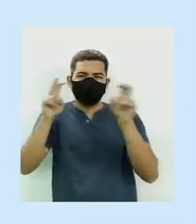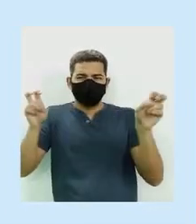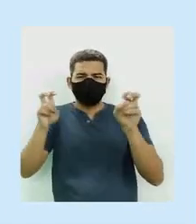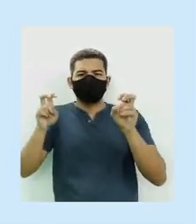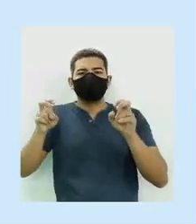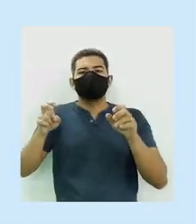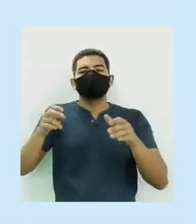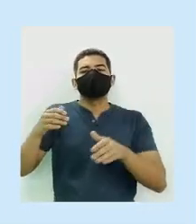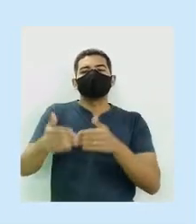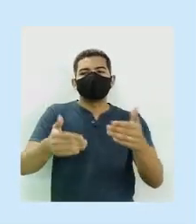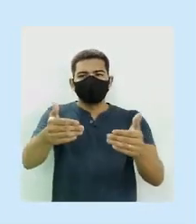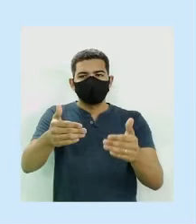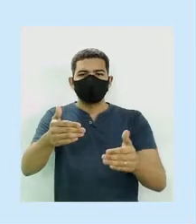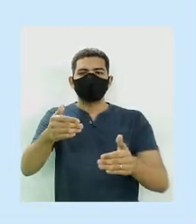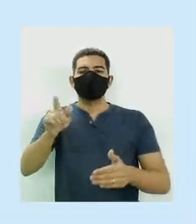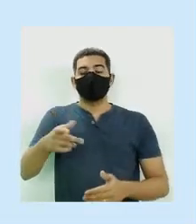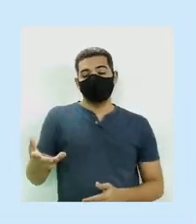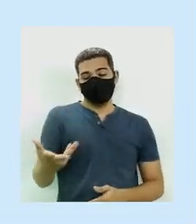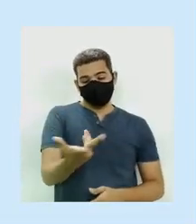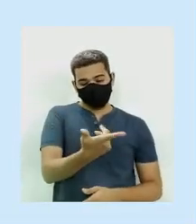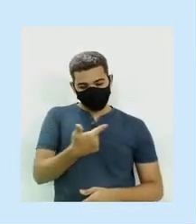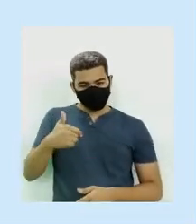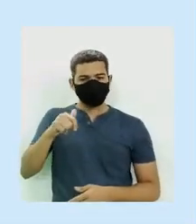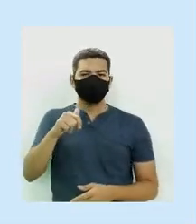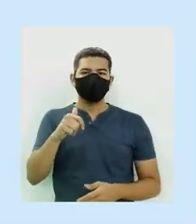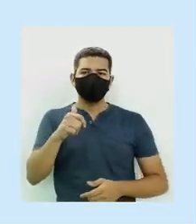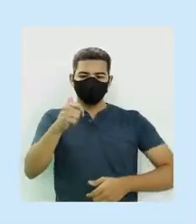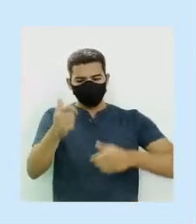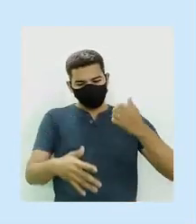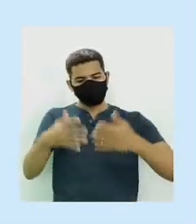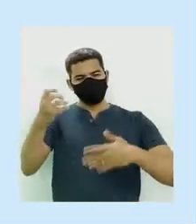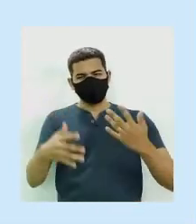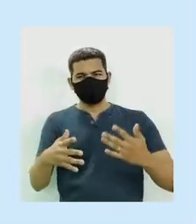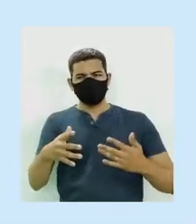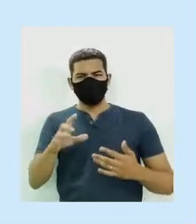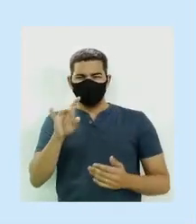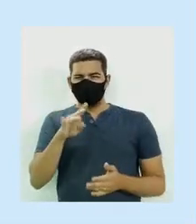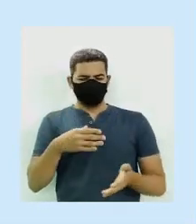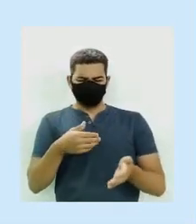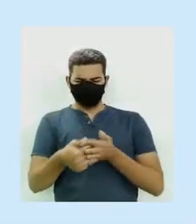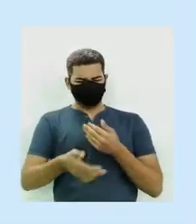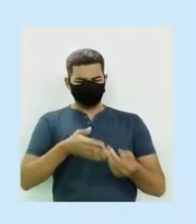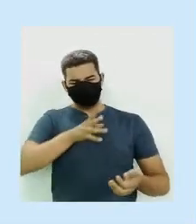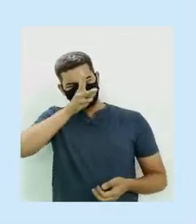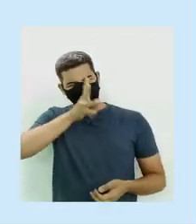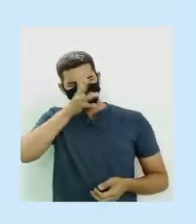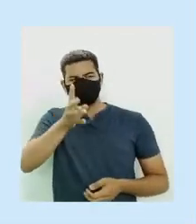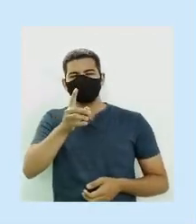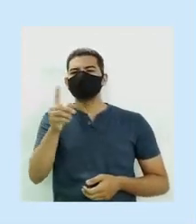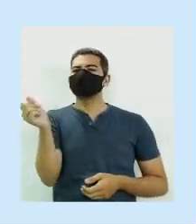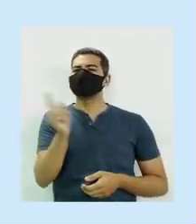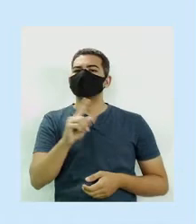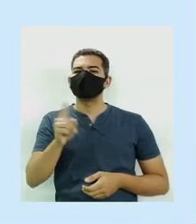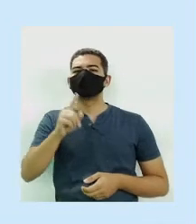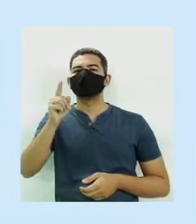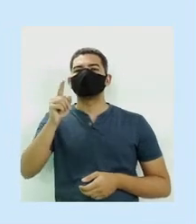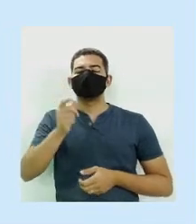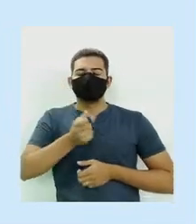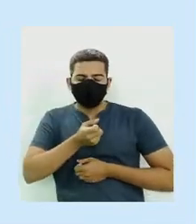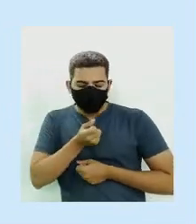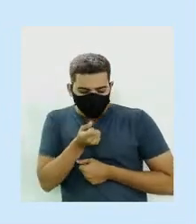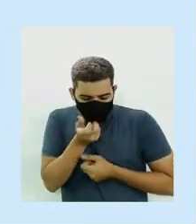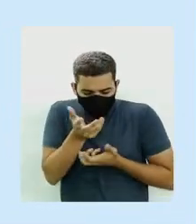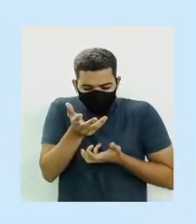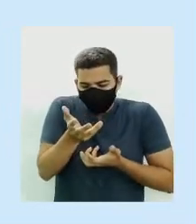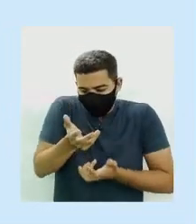se tornar apto a falar sobre. E não é falar de qualquer forma não, hein? É falar de uma maneira poética,